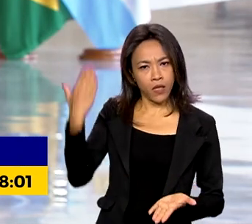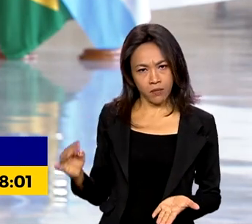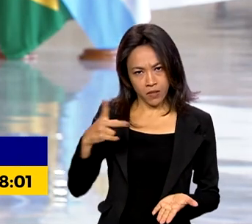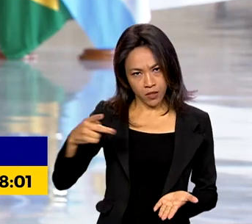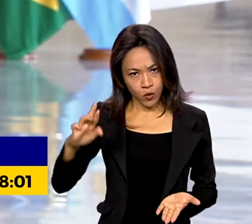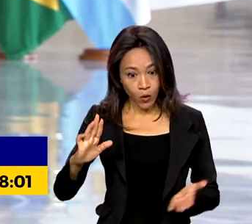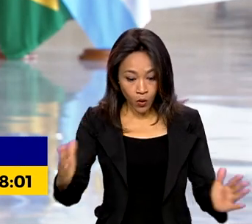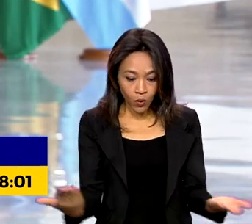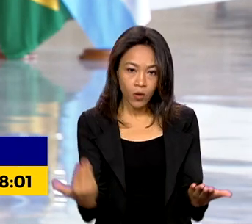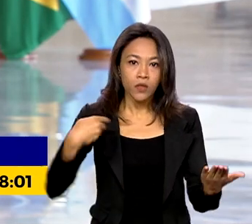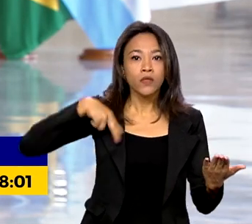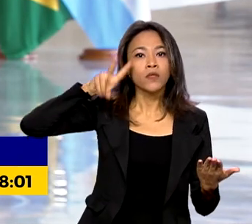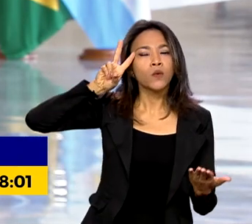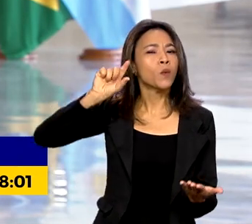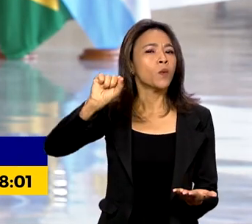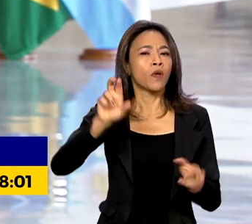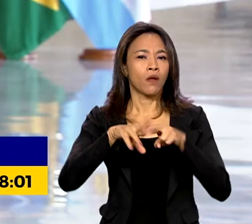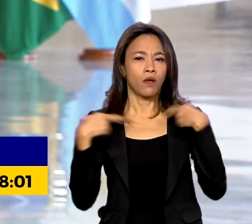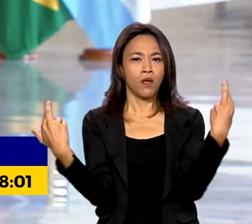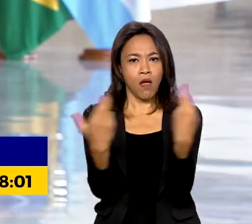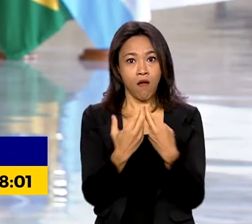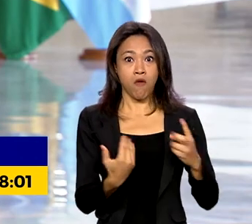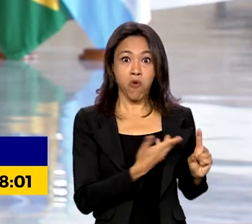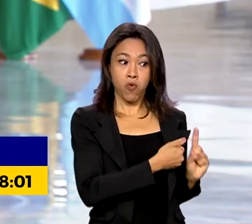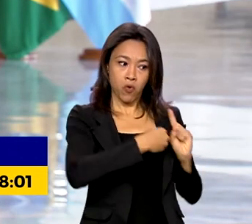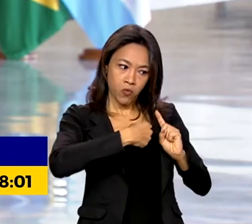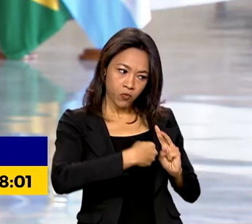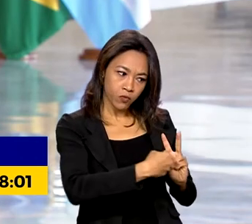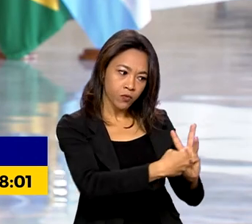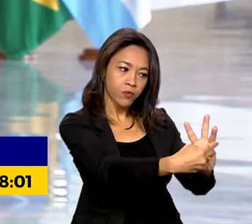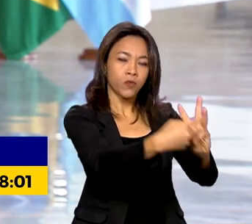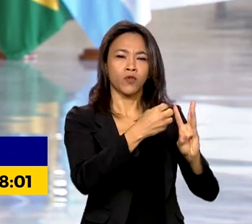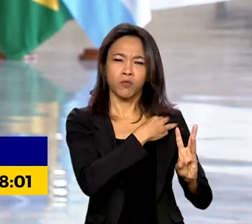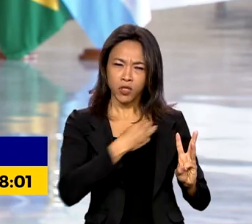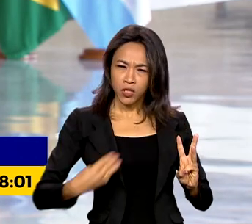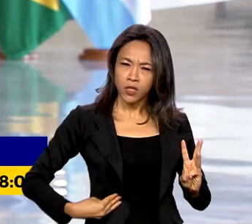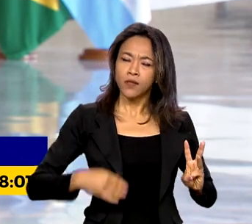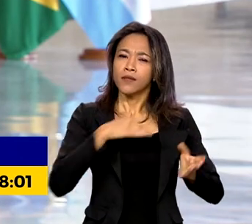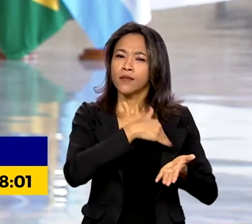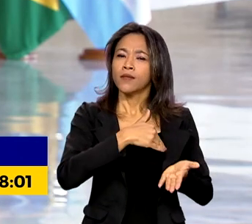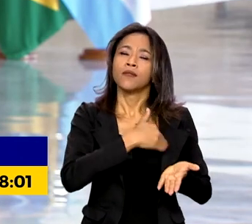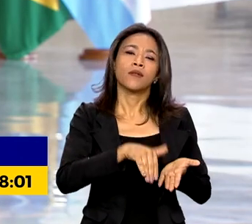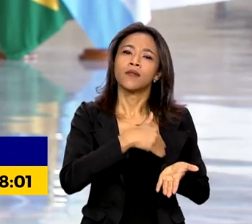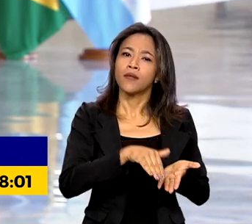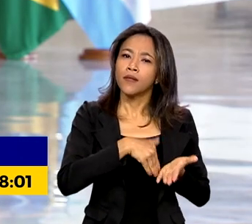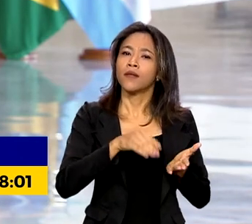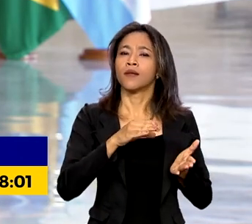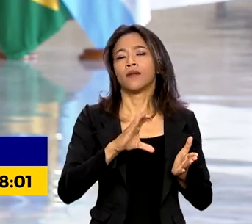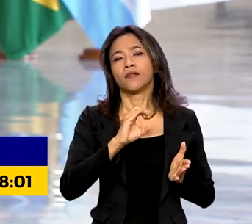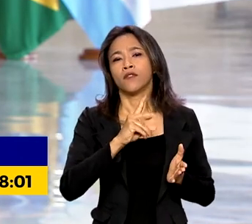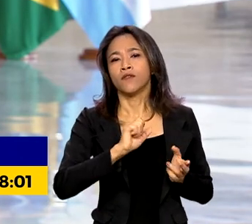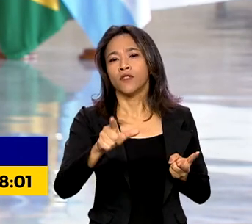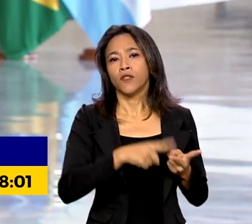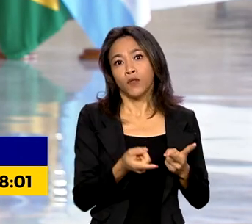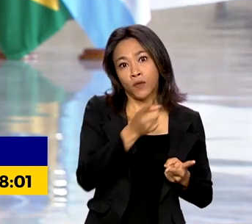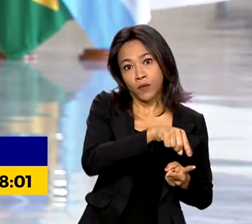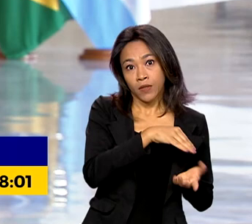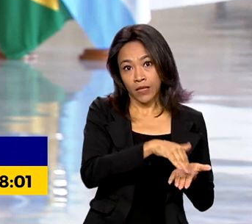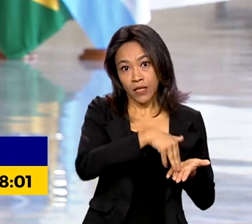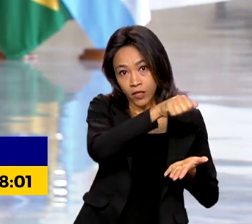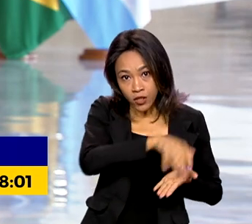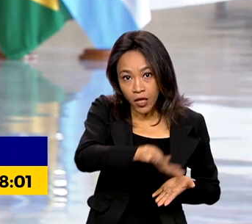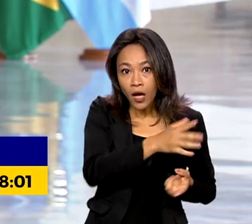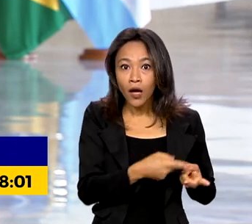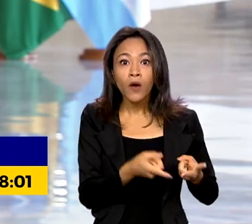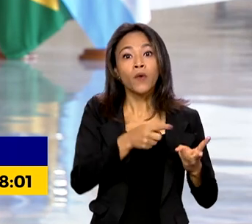nesta segunda-feira é uma reunião com os ministros da Casa Civil, da Secretaria de Relações Institucionais, da Secretaria-Geral e